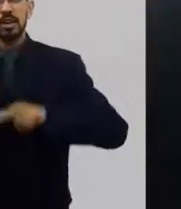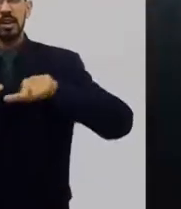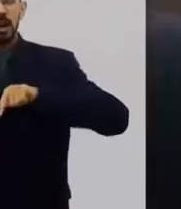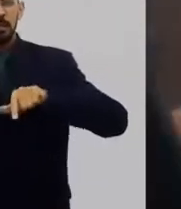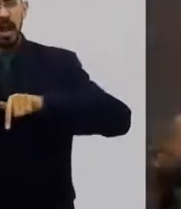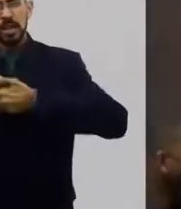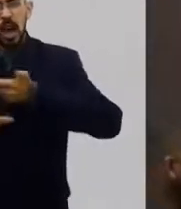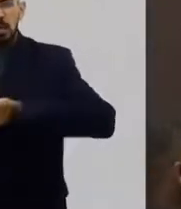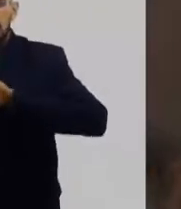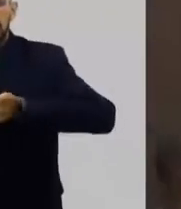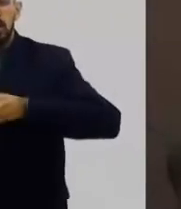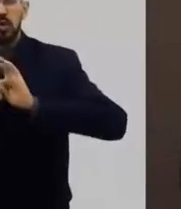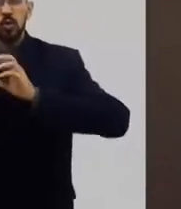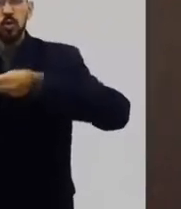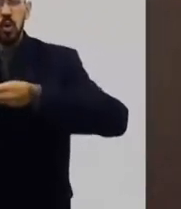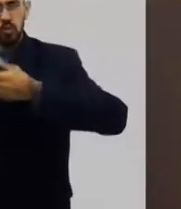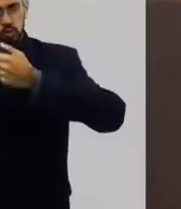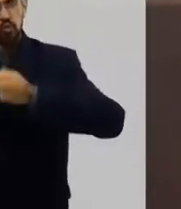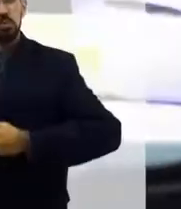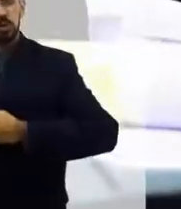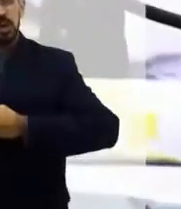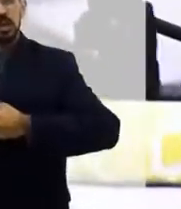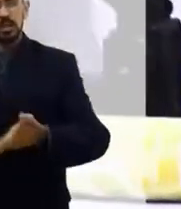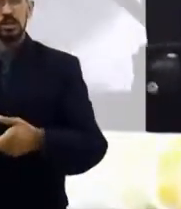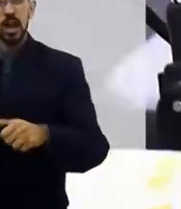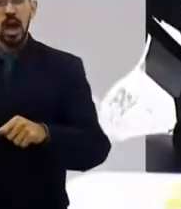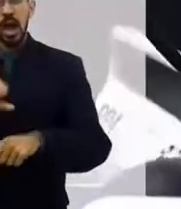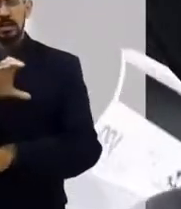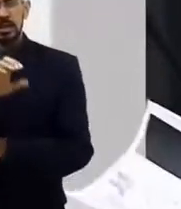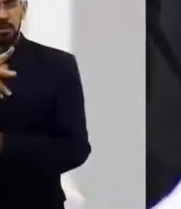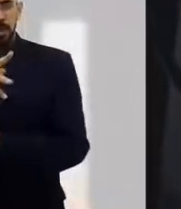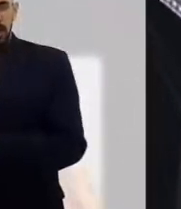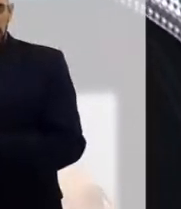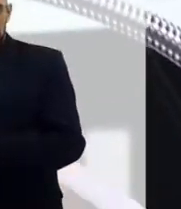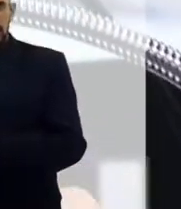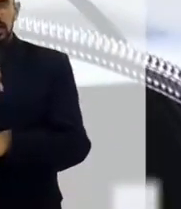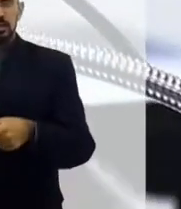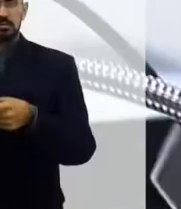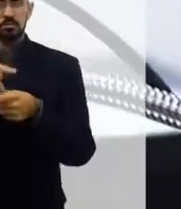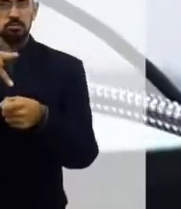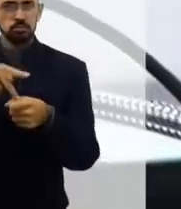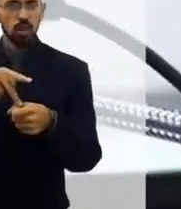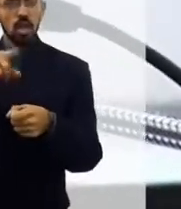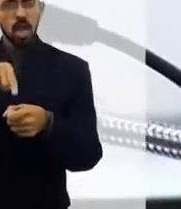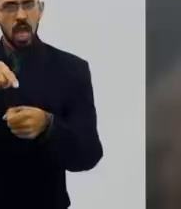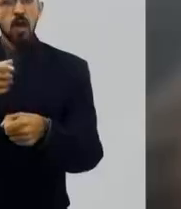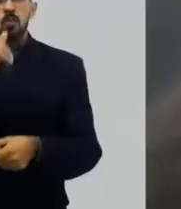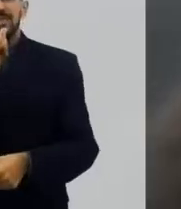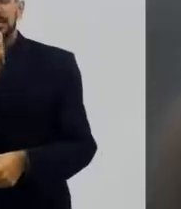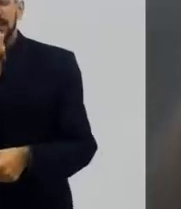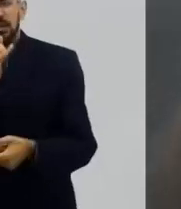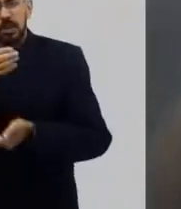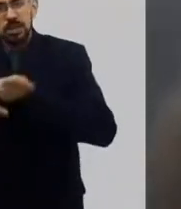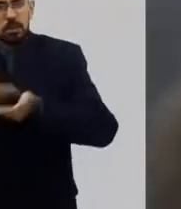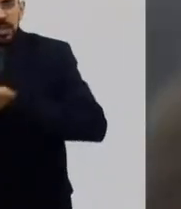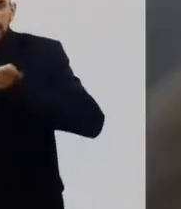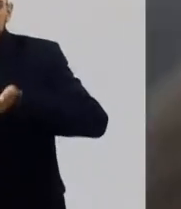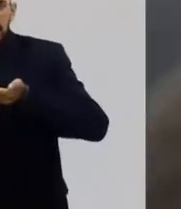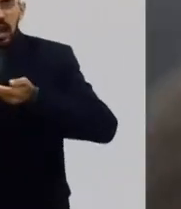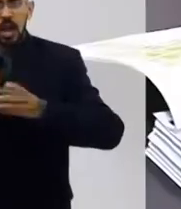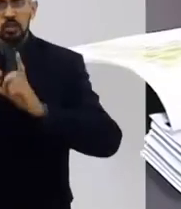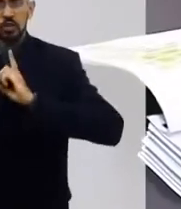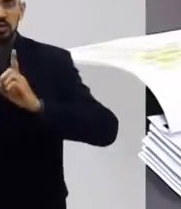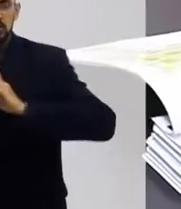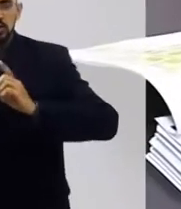trabalha em harmonia com todos os poderes. A CPI dos Royalties é um exemplo dessa parceria. As discussões na